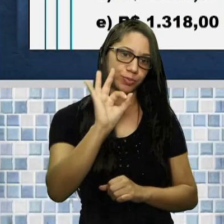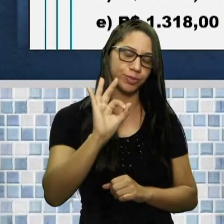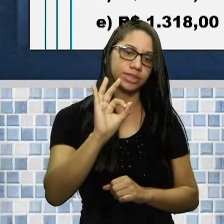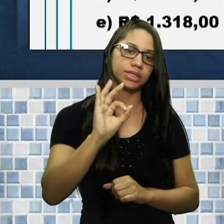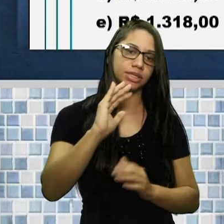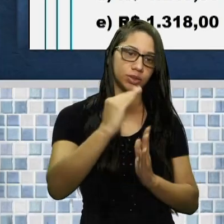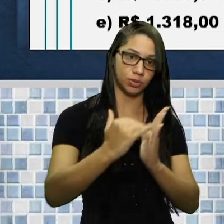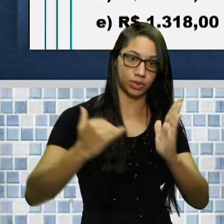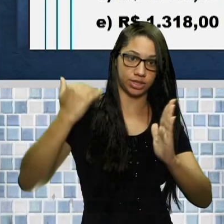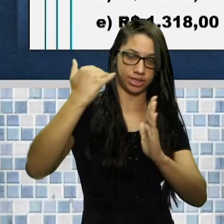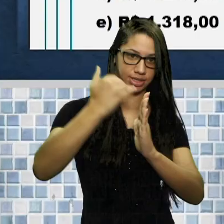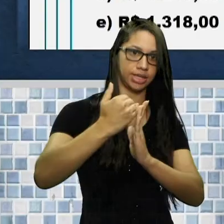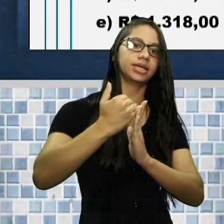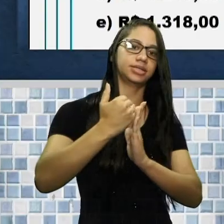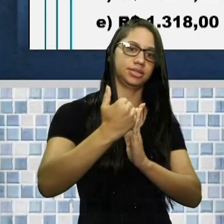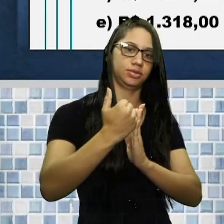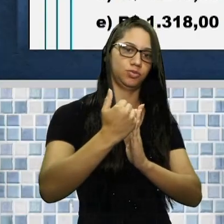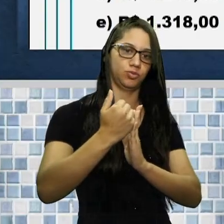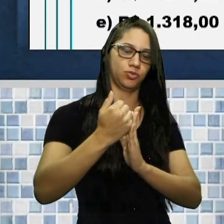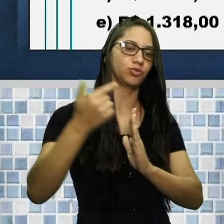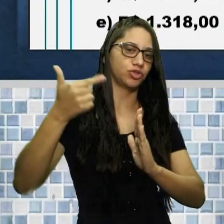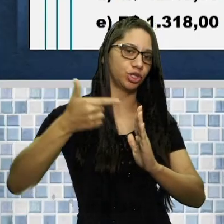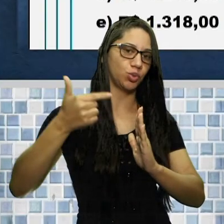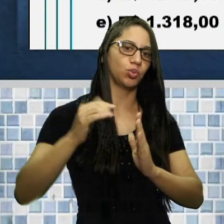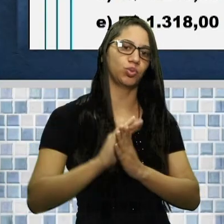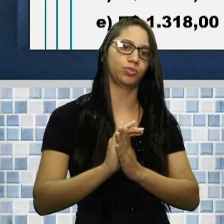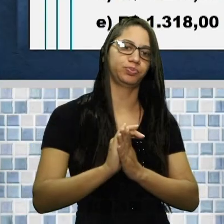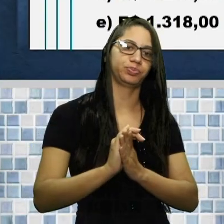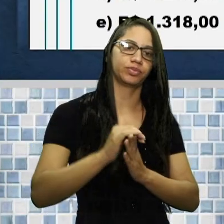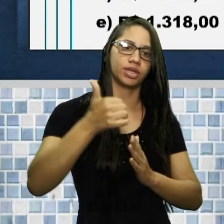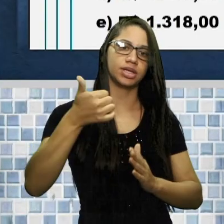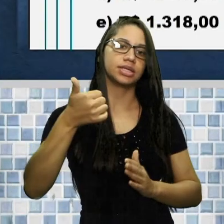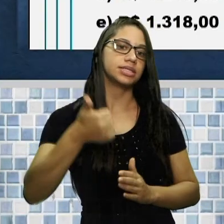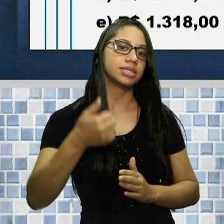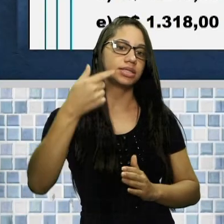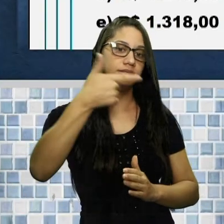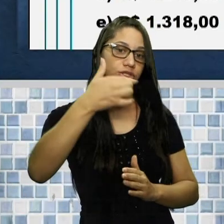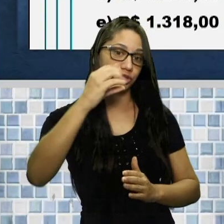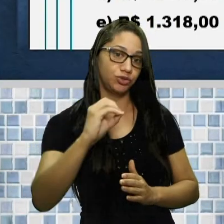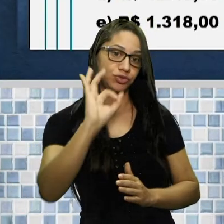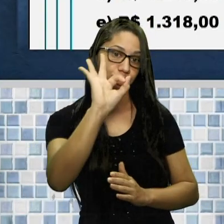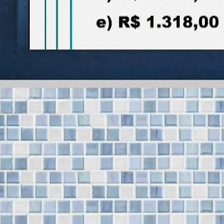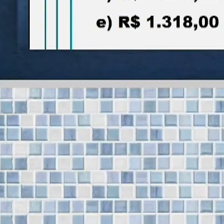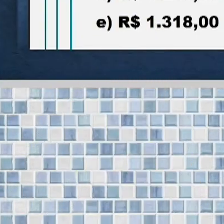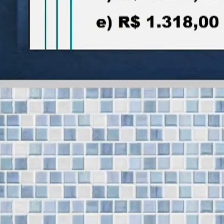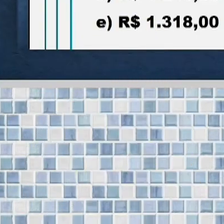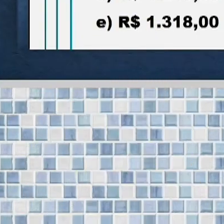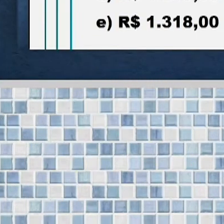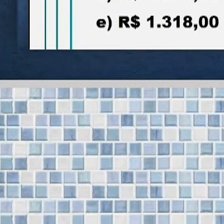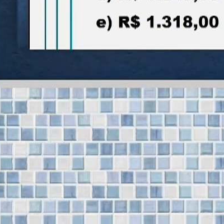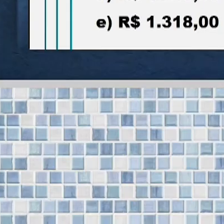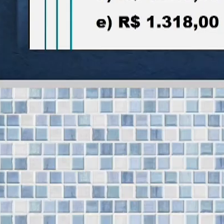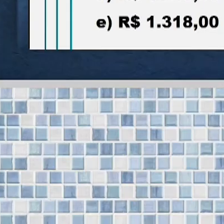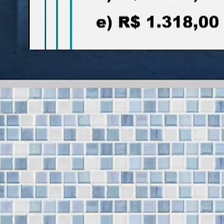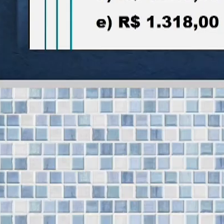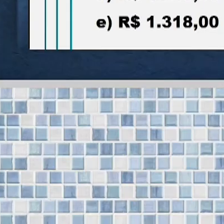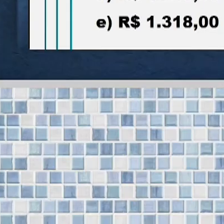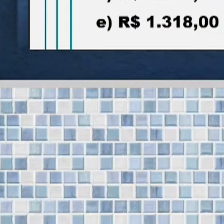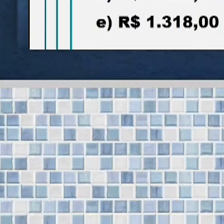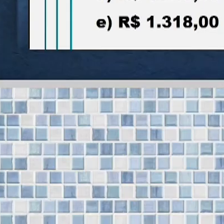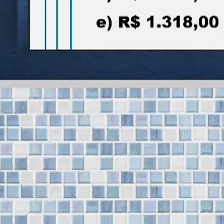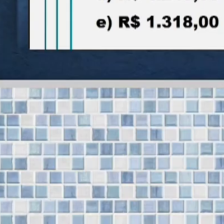segundo acréscimo, por isso que eu estou somando, nós encontramos 120%. Transformando em uma razão centesimal,